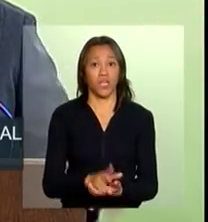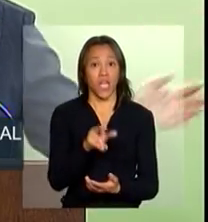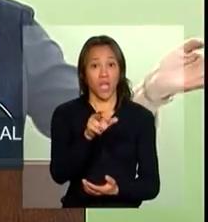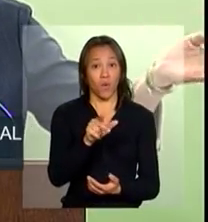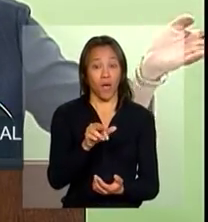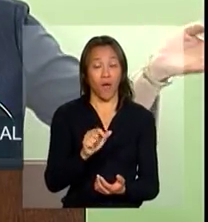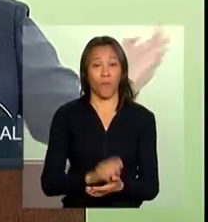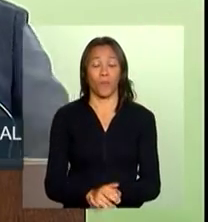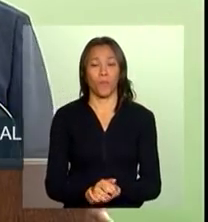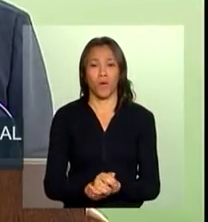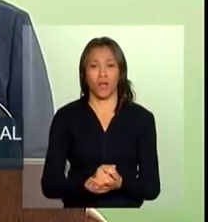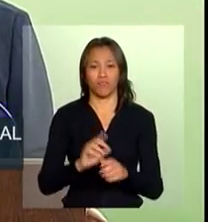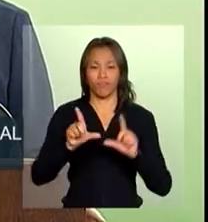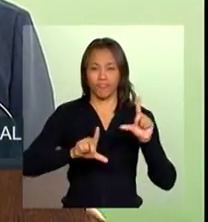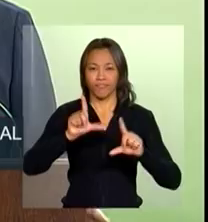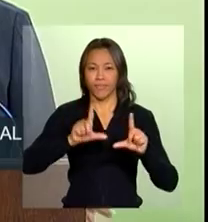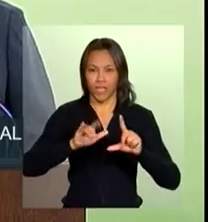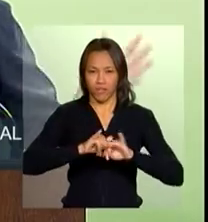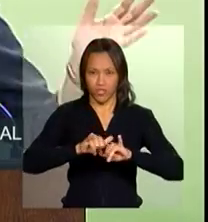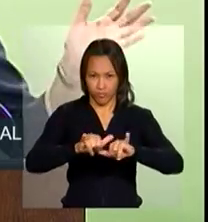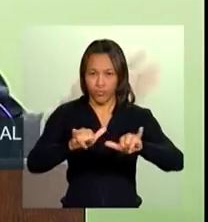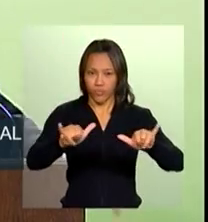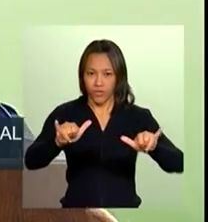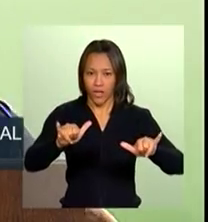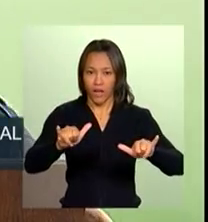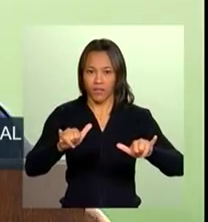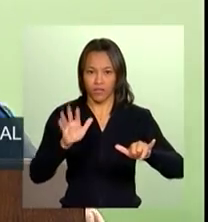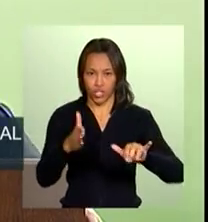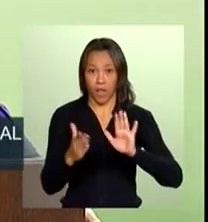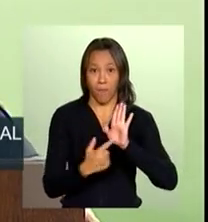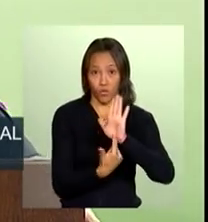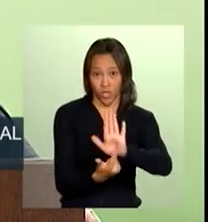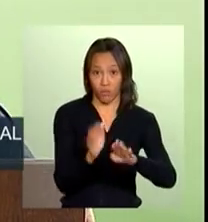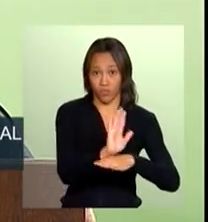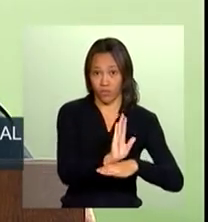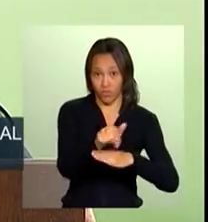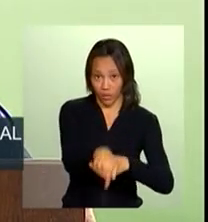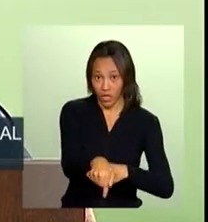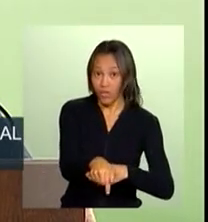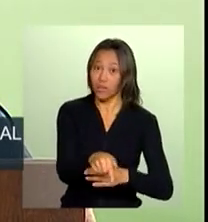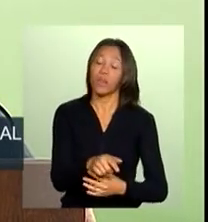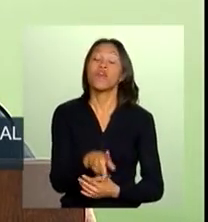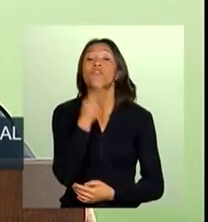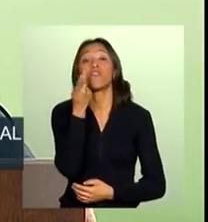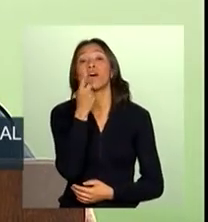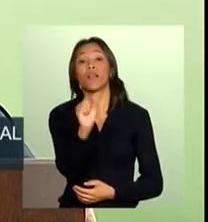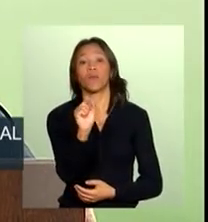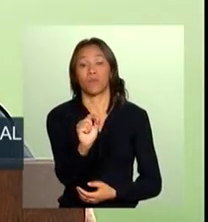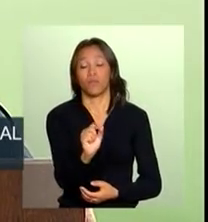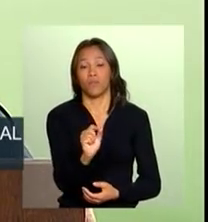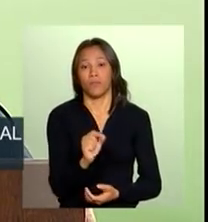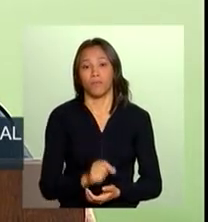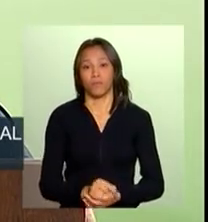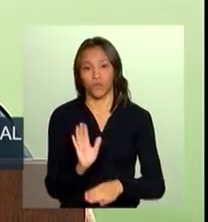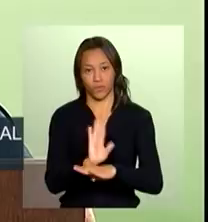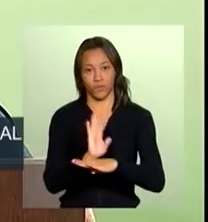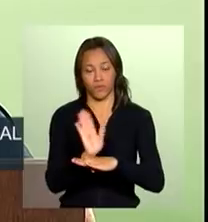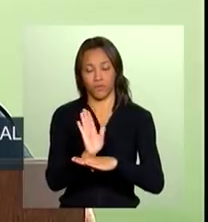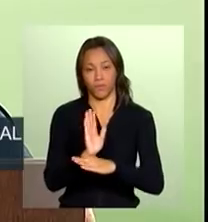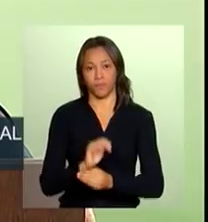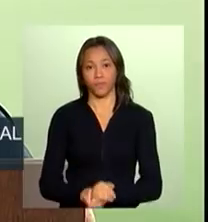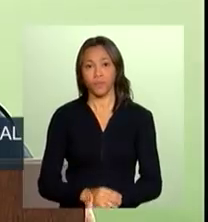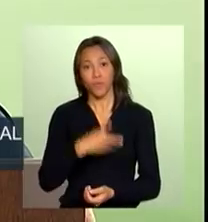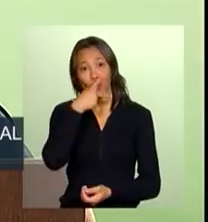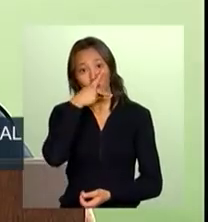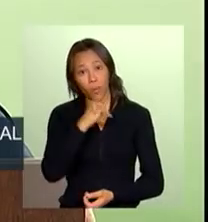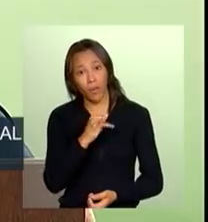propaganda que nós mostramos o vídeo, ela diz o seguinte, que